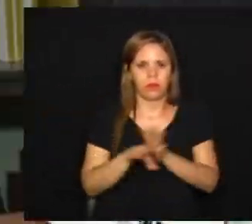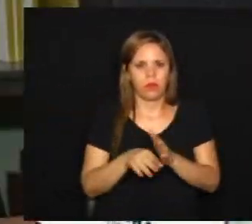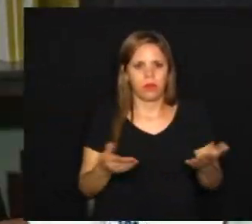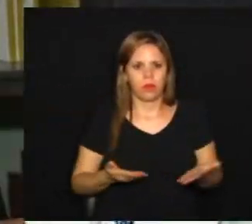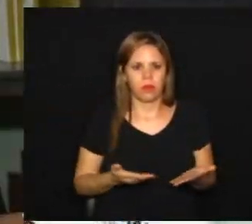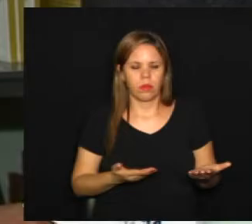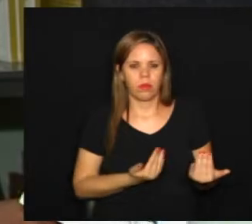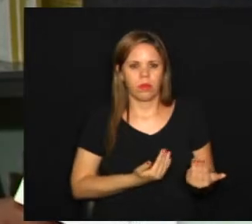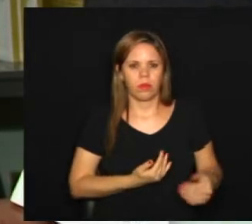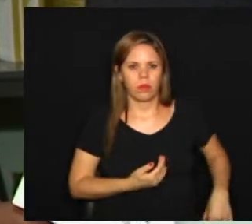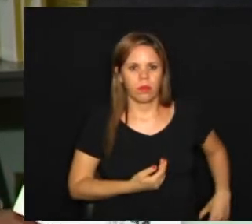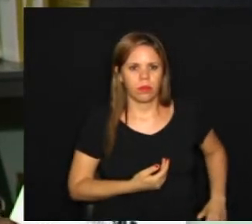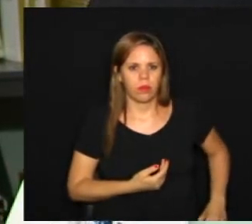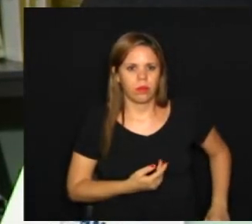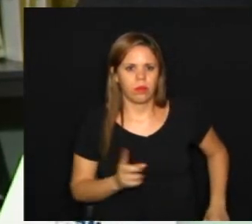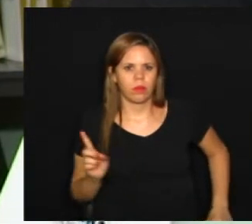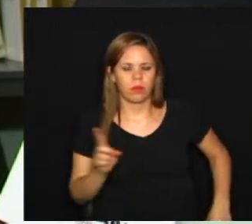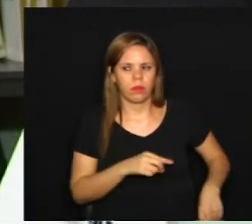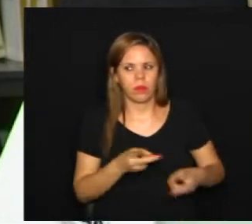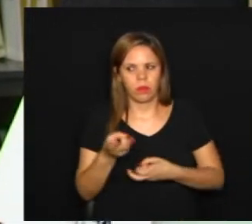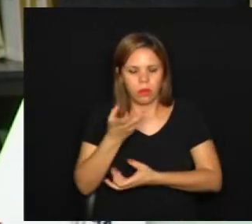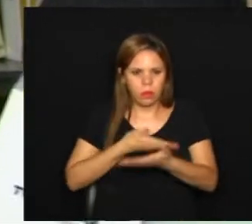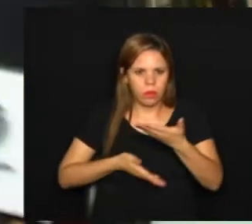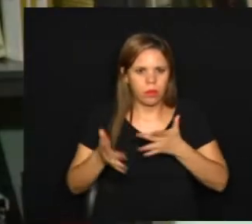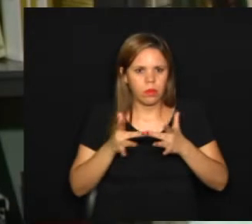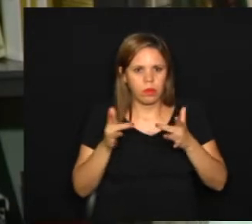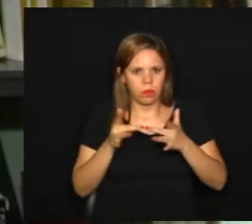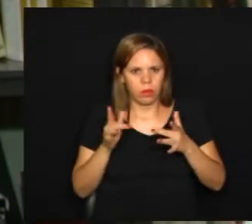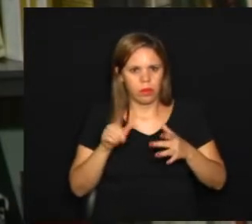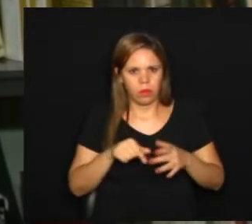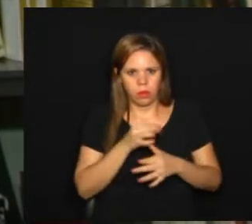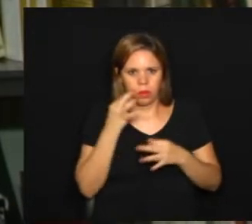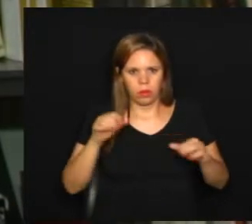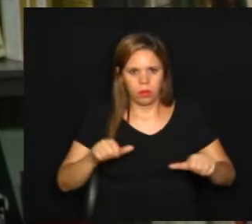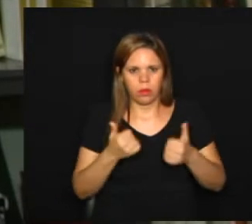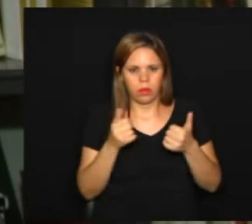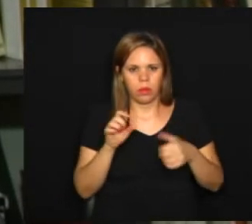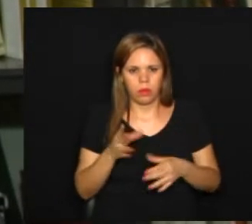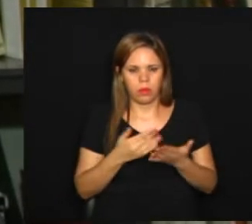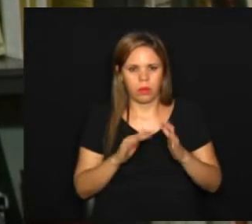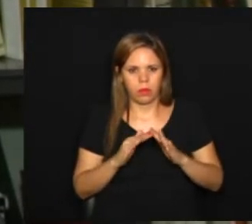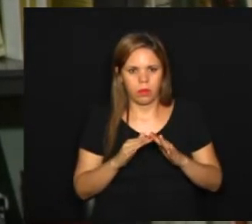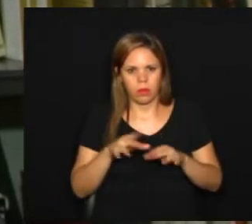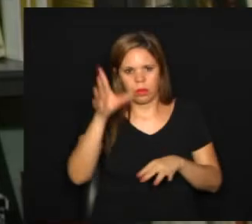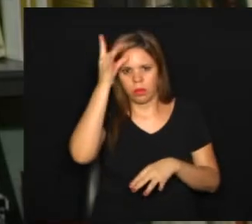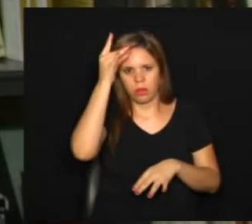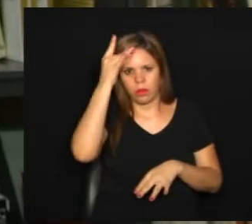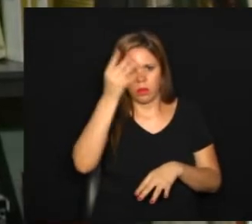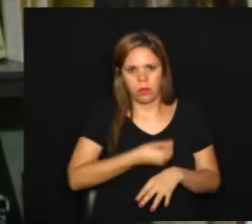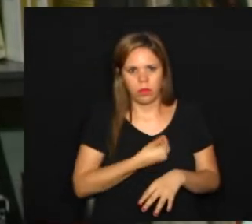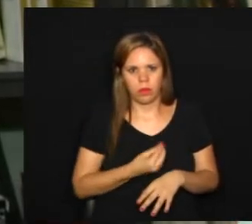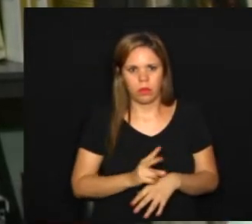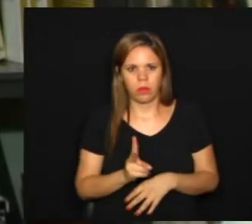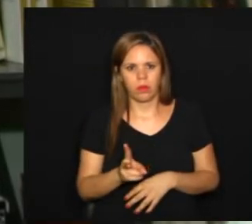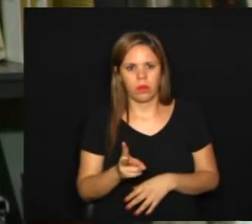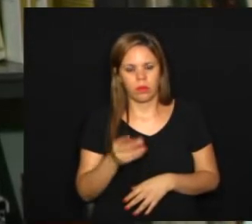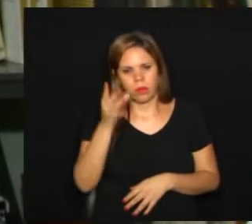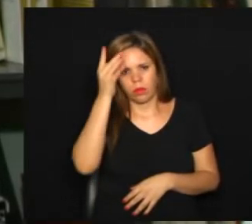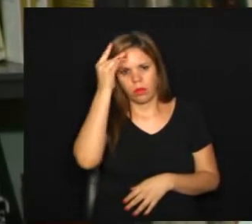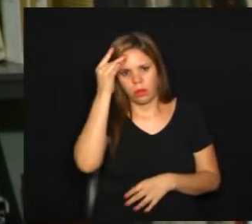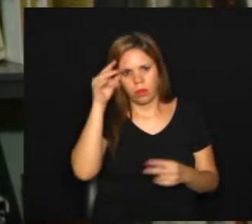tem muitas escolas que adotam aí programas, né, para receber esses novos alunos, em que os jovens são protagonistas, ou seja,